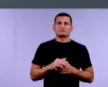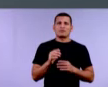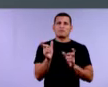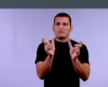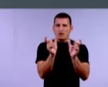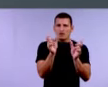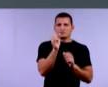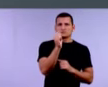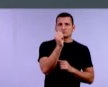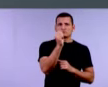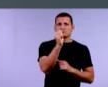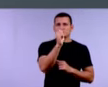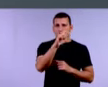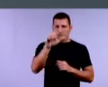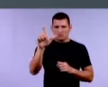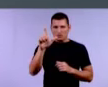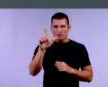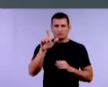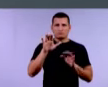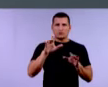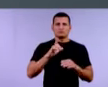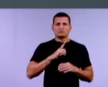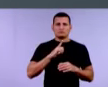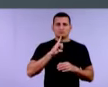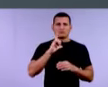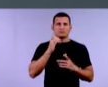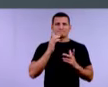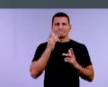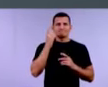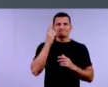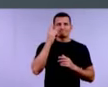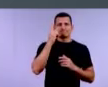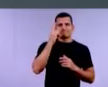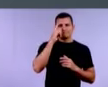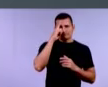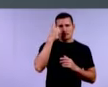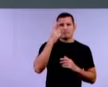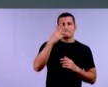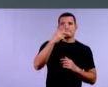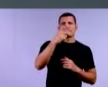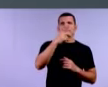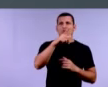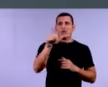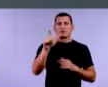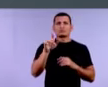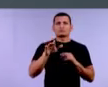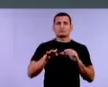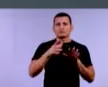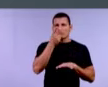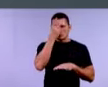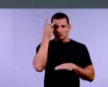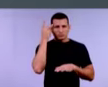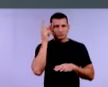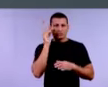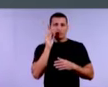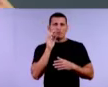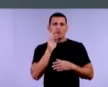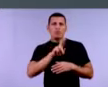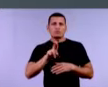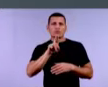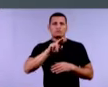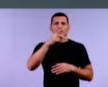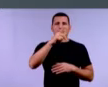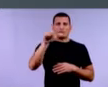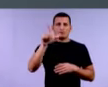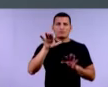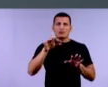mas que proporcionam uma ideia de pluralidade, as pessoas colocam naturalmente no plural. Para